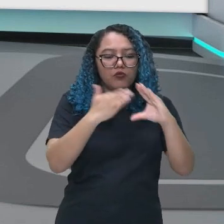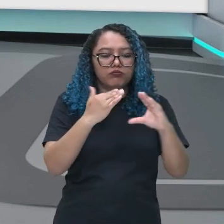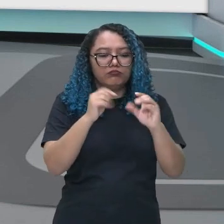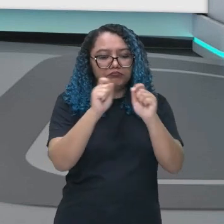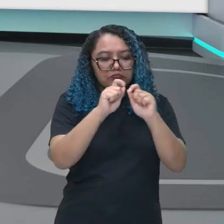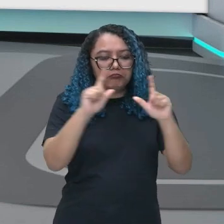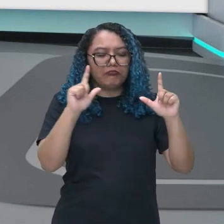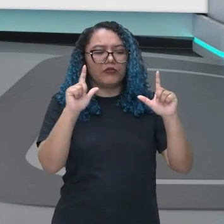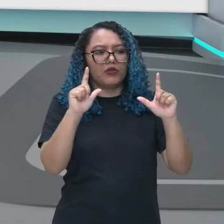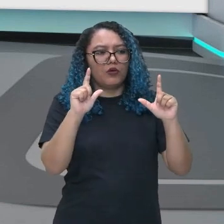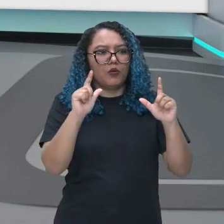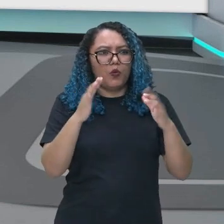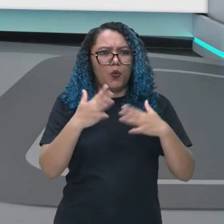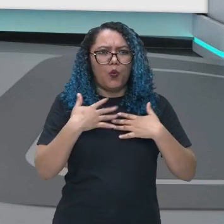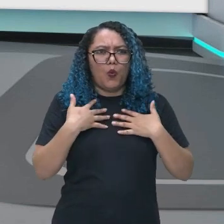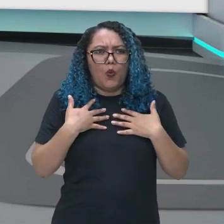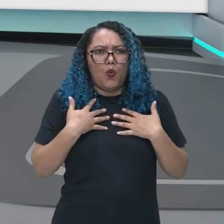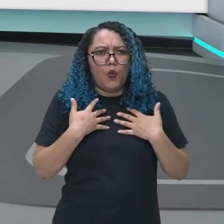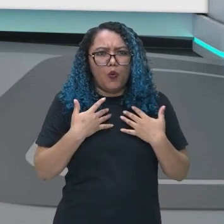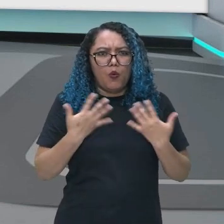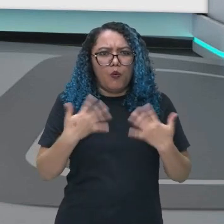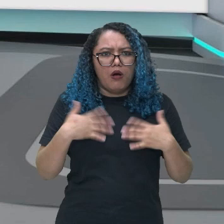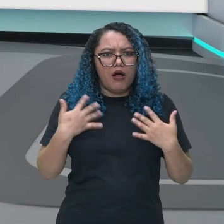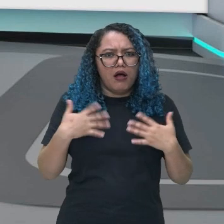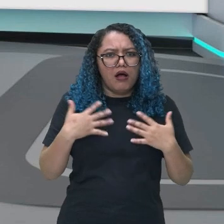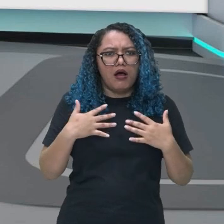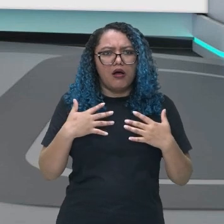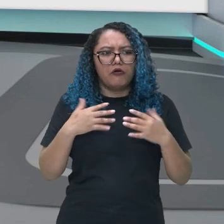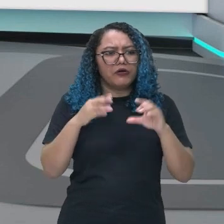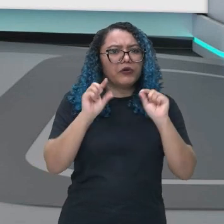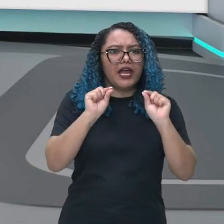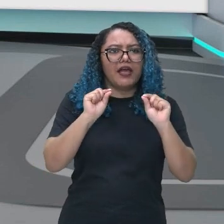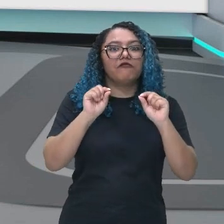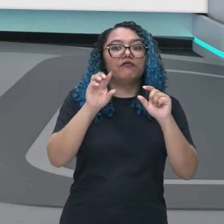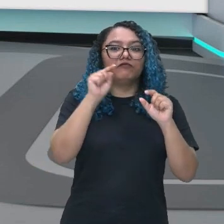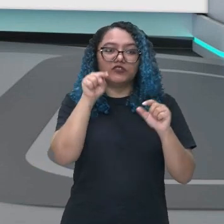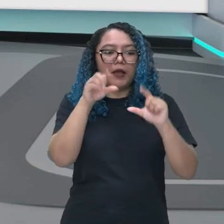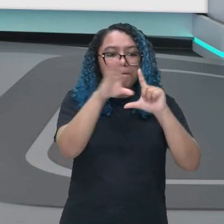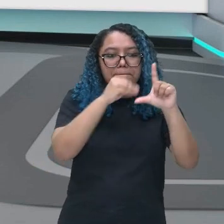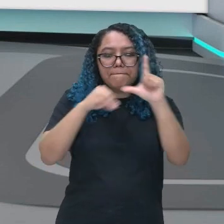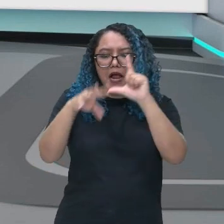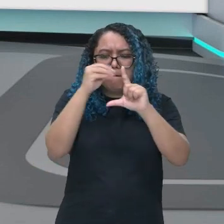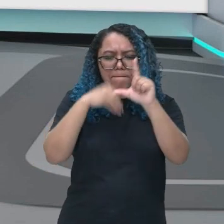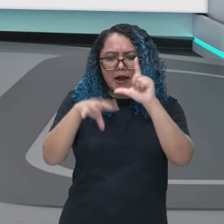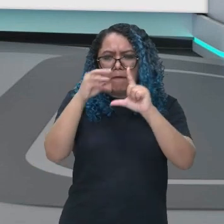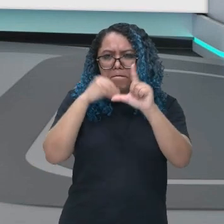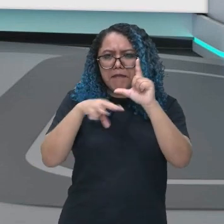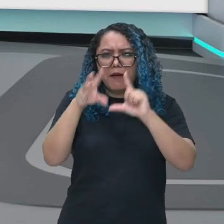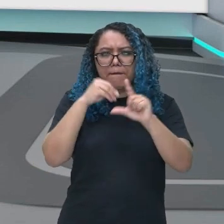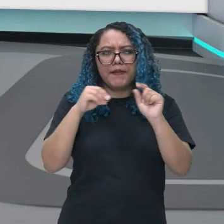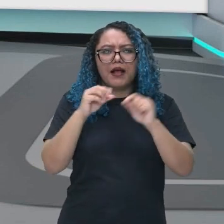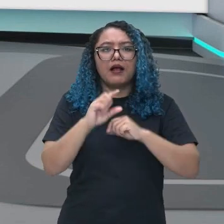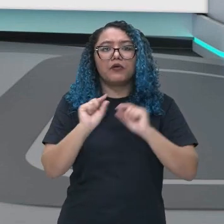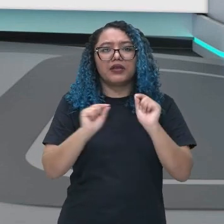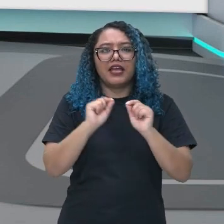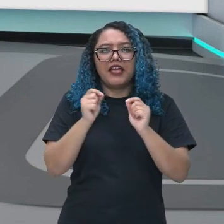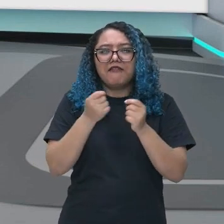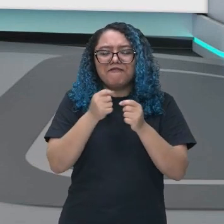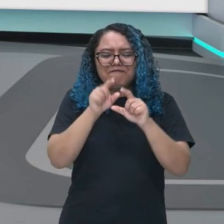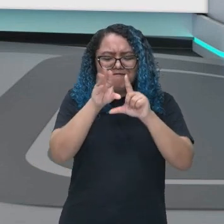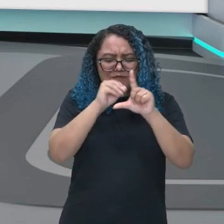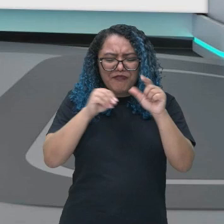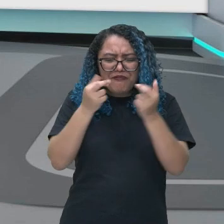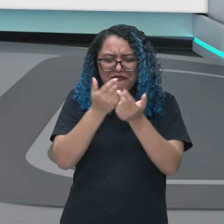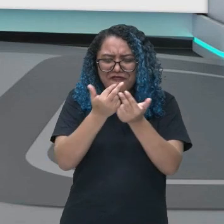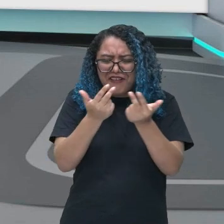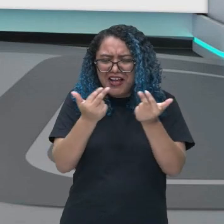vai impactar todo mundo no geral, você vai lá e compartilha. Compartilha. Quando vai ver, já tem milhares de compartilhamentos, sendo